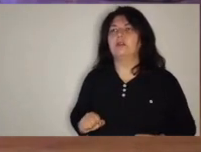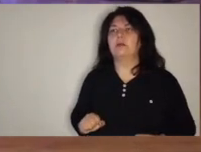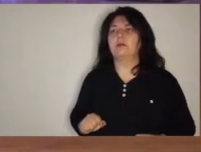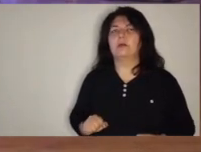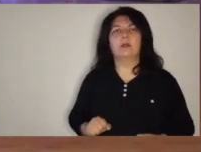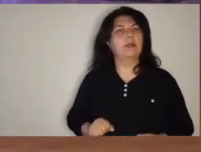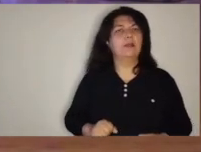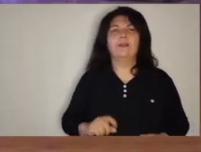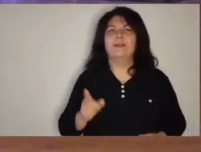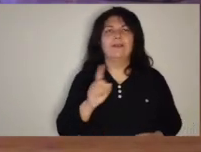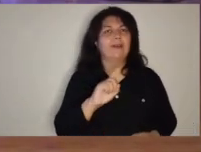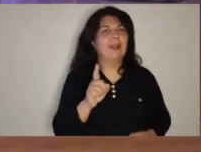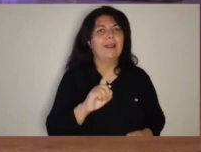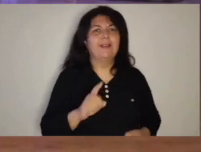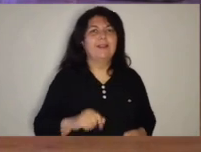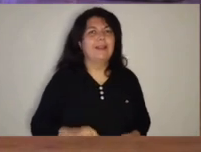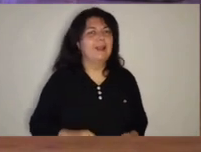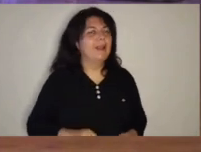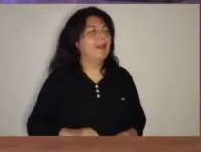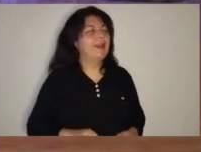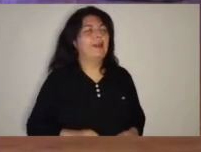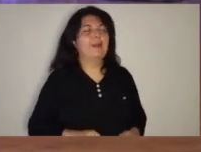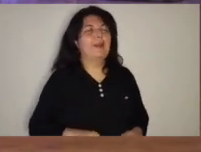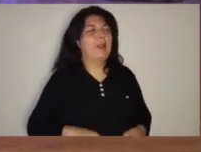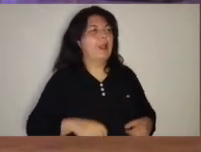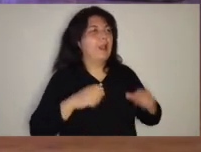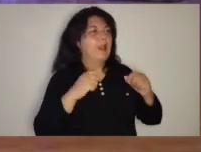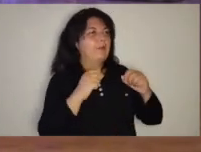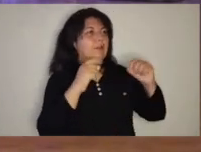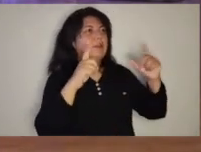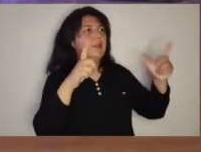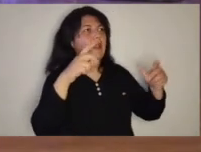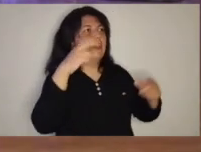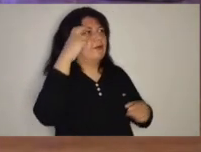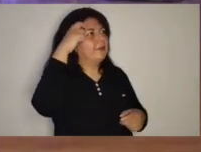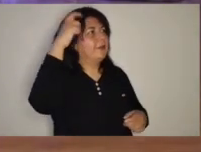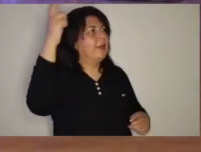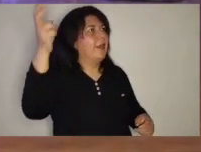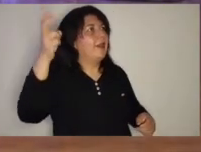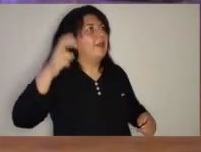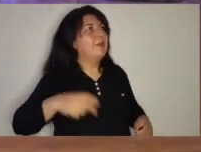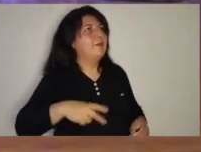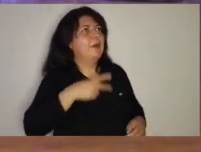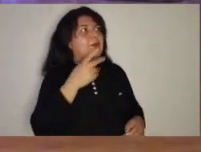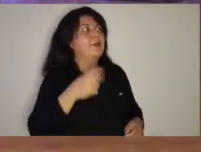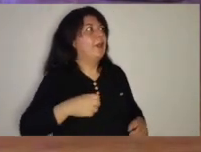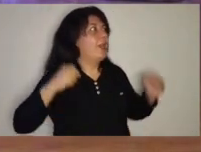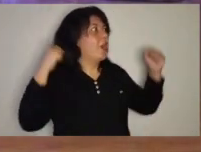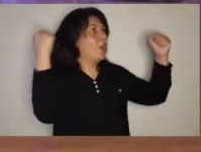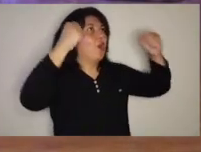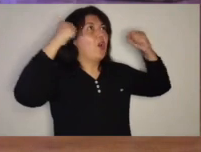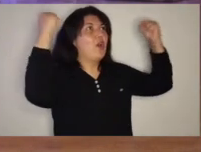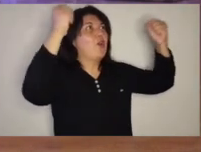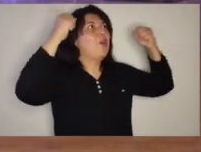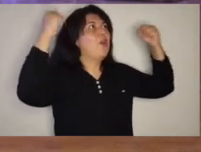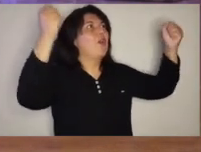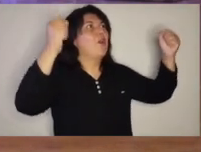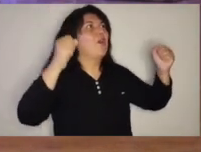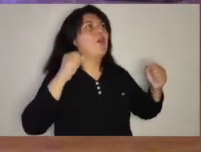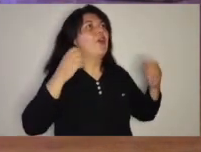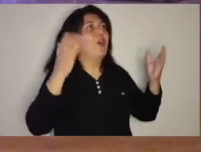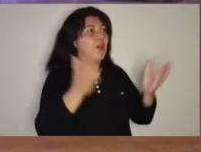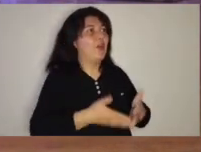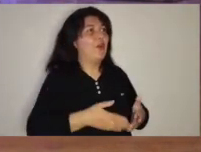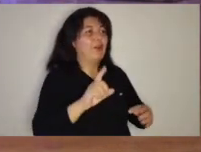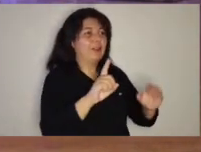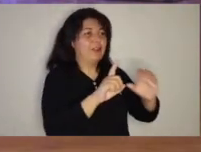é prazer. É você acordar nesse manhã lindo. A irmã Rosa postou hoje uma foto linda do sol. Você acordar de manhã e falar assim,